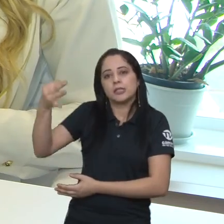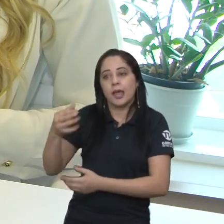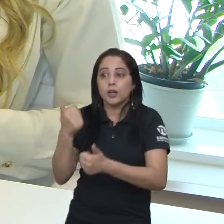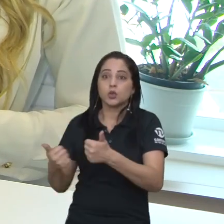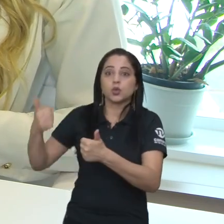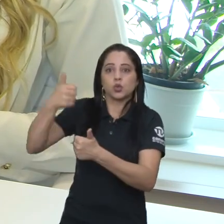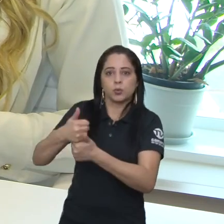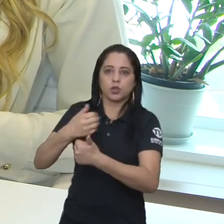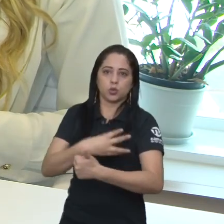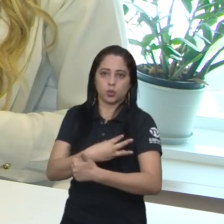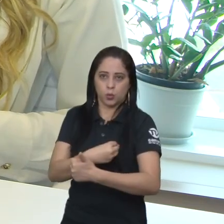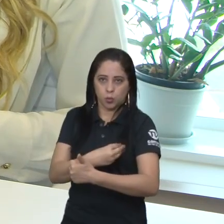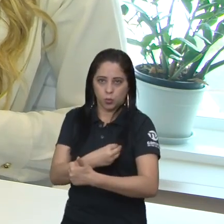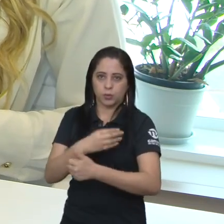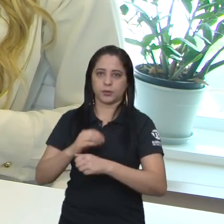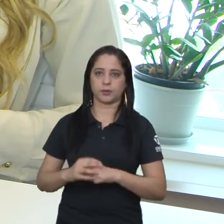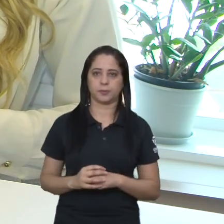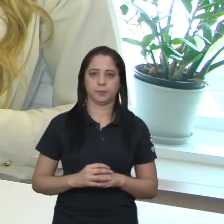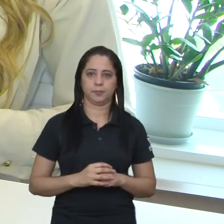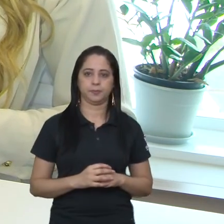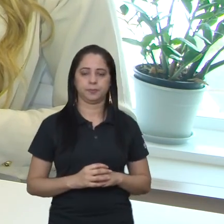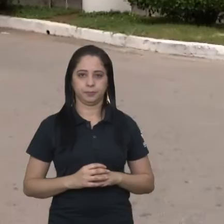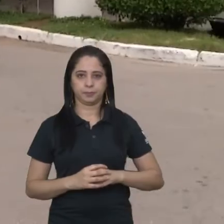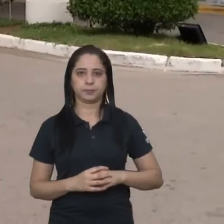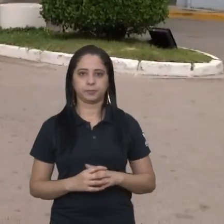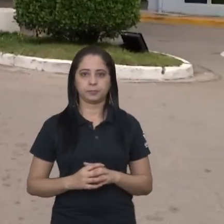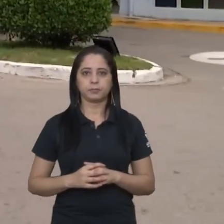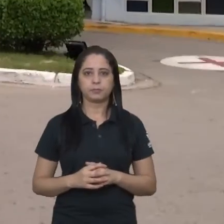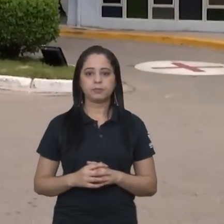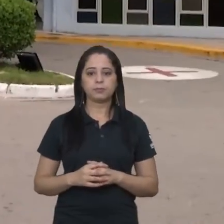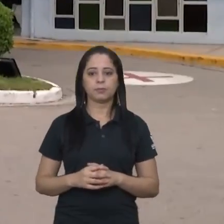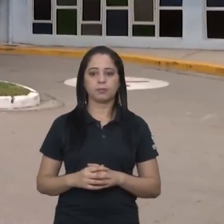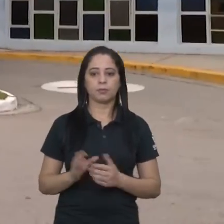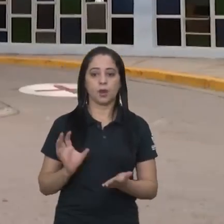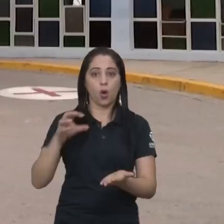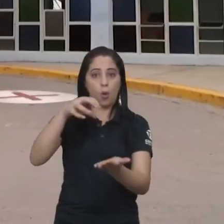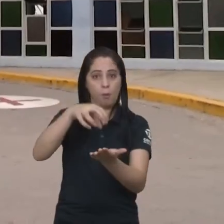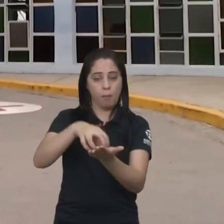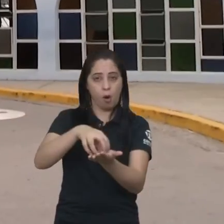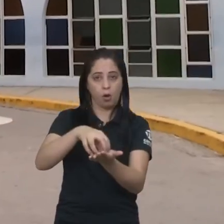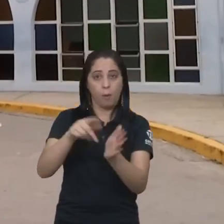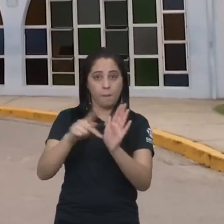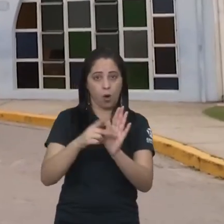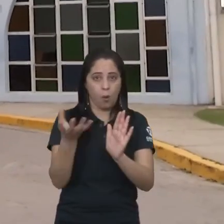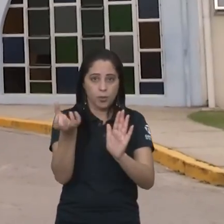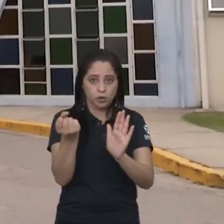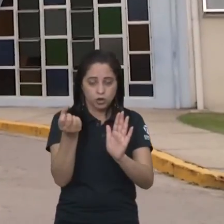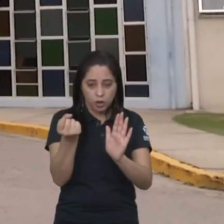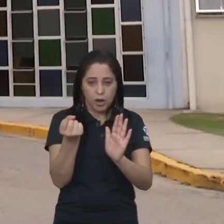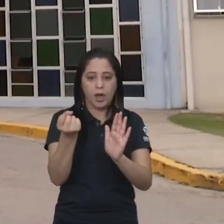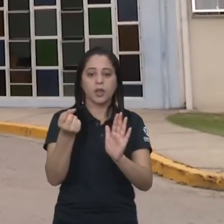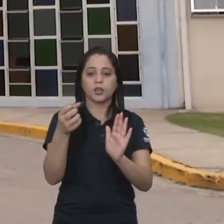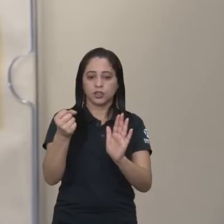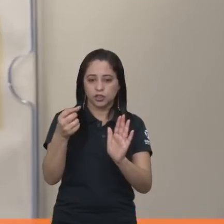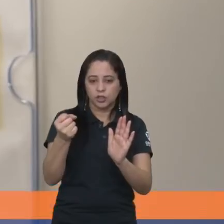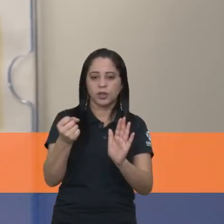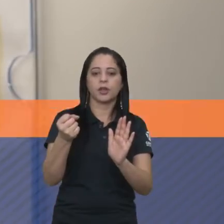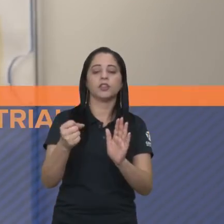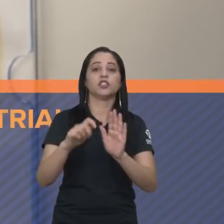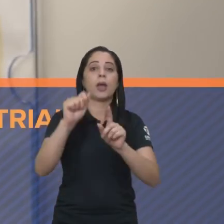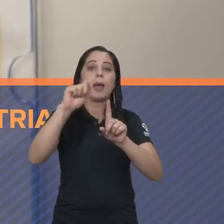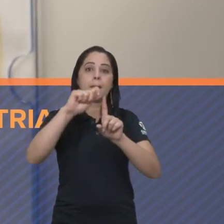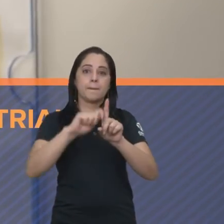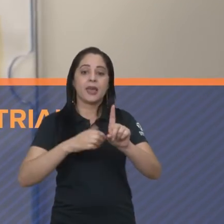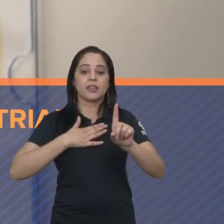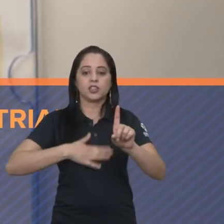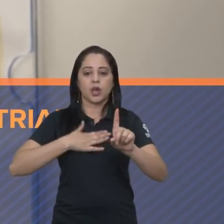pode conseguir no SUS gratuitamente. O Banco de Leite de São José dos Campos auxilia nesse processo. Durante o mês